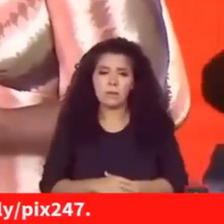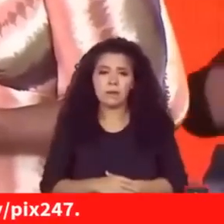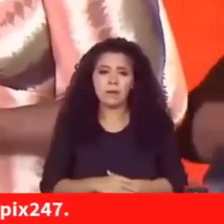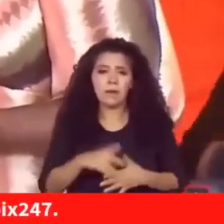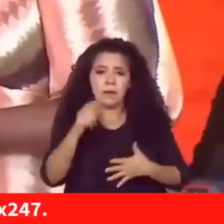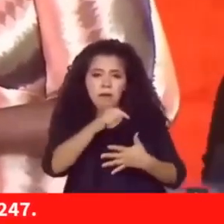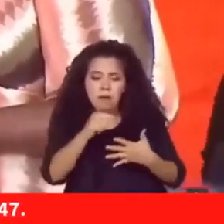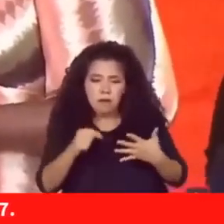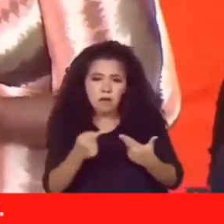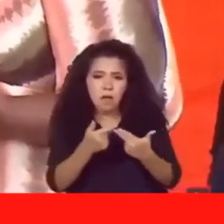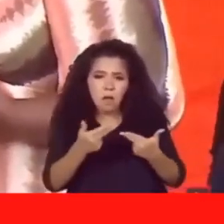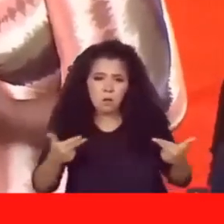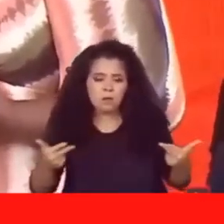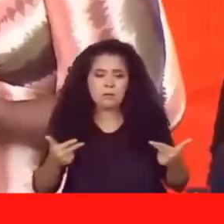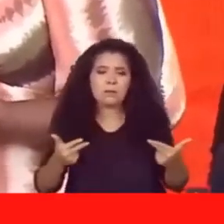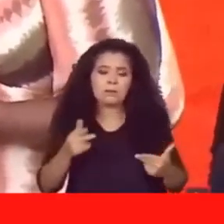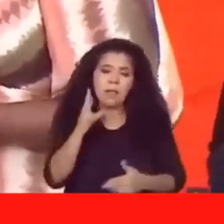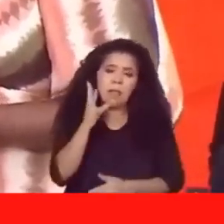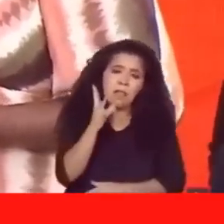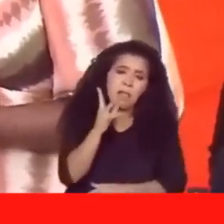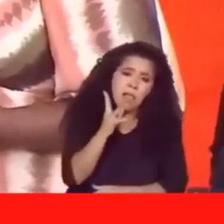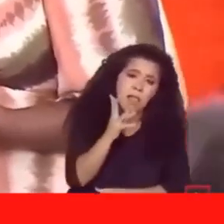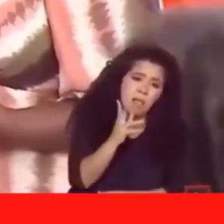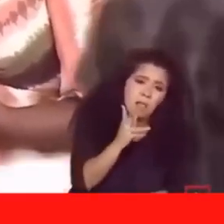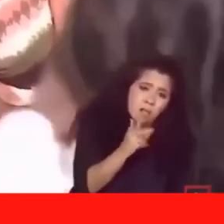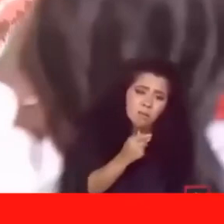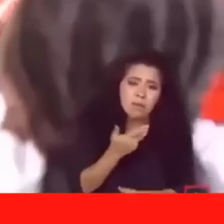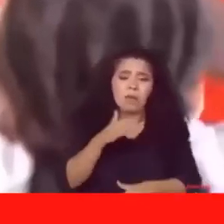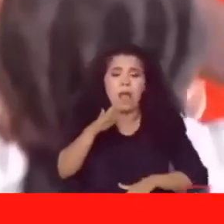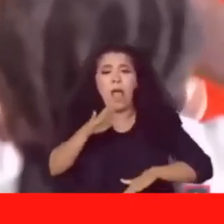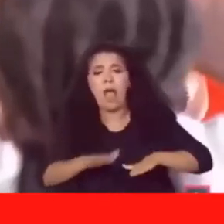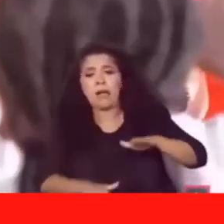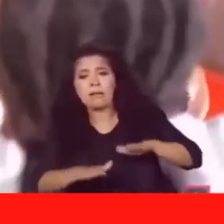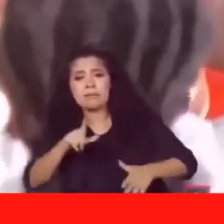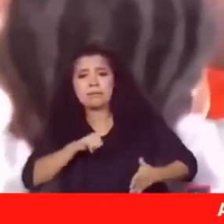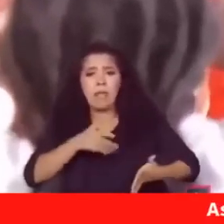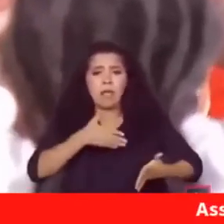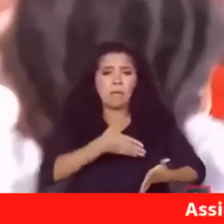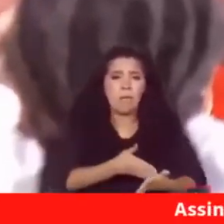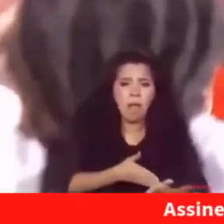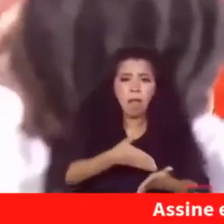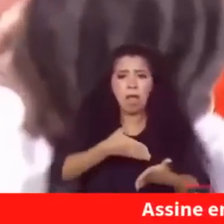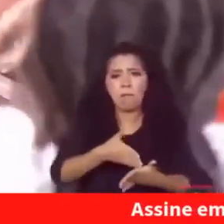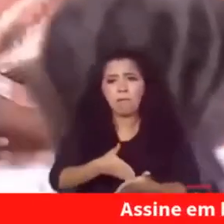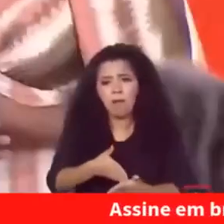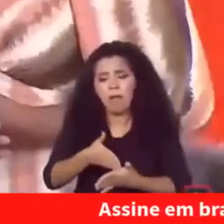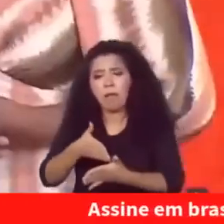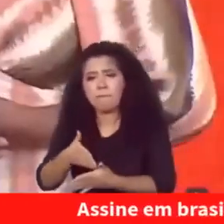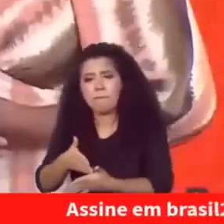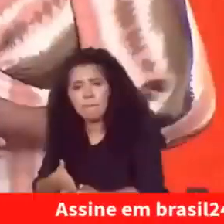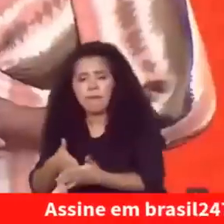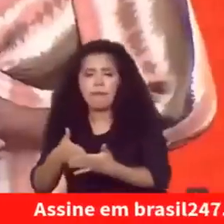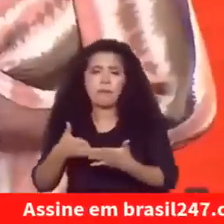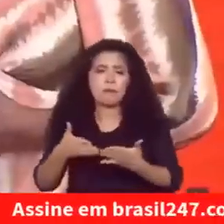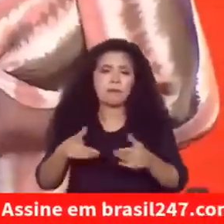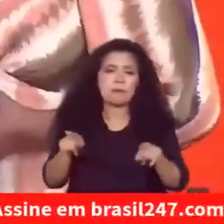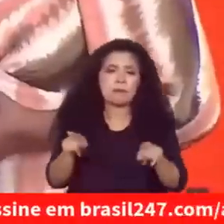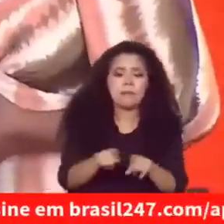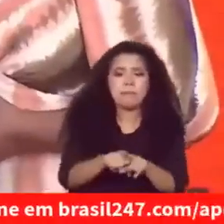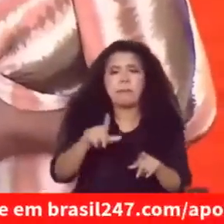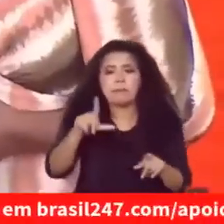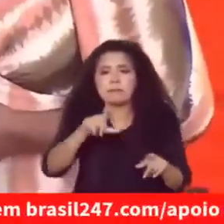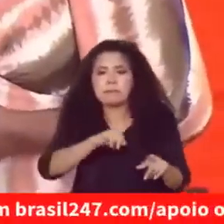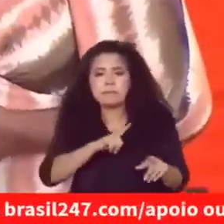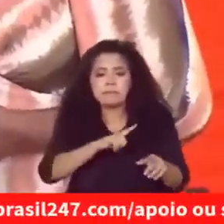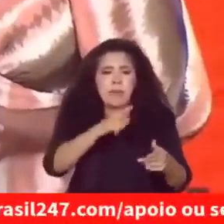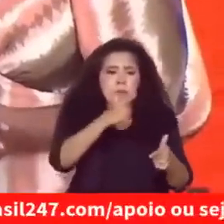às vezes demoram. Às vezes tem empecilho, às vezes tem vírgulas a mais, vírgulas a